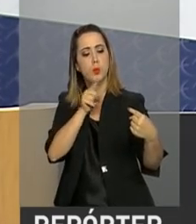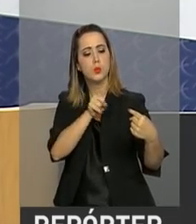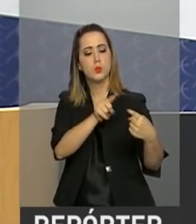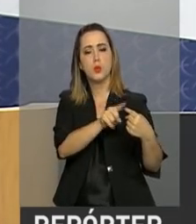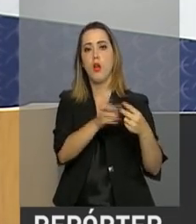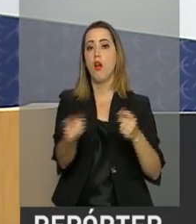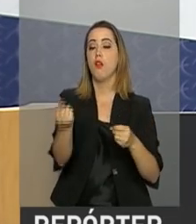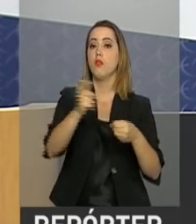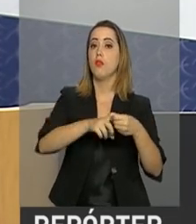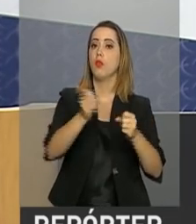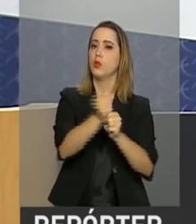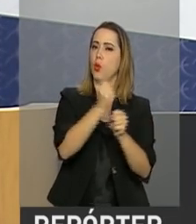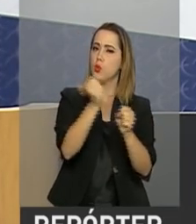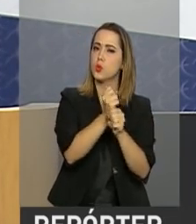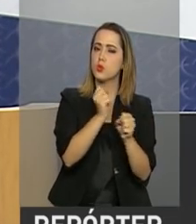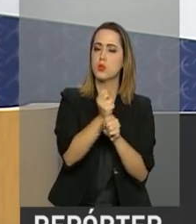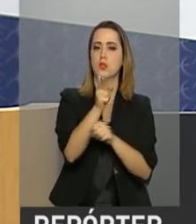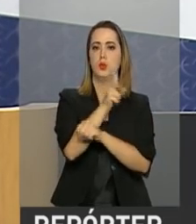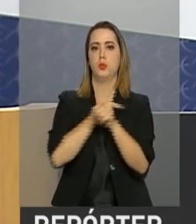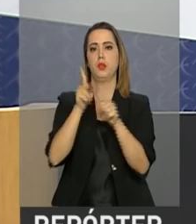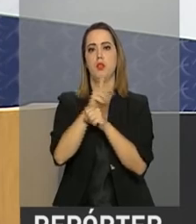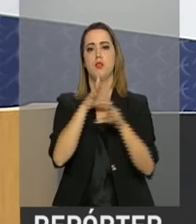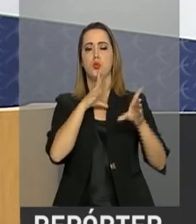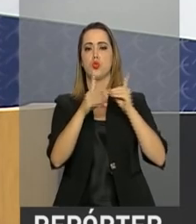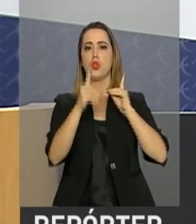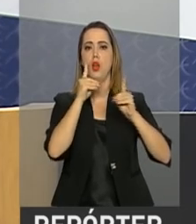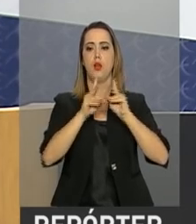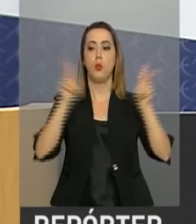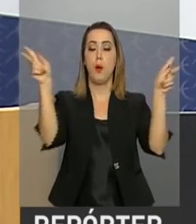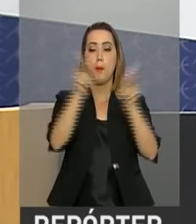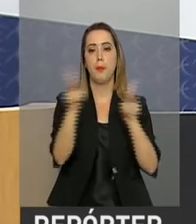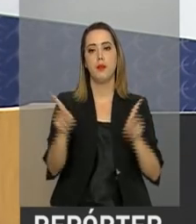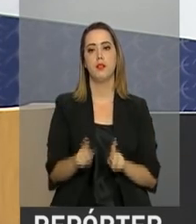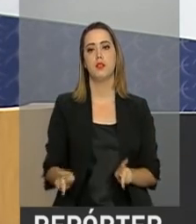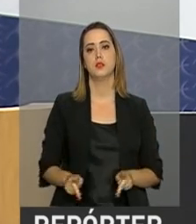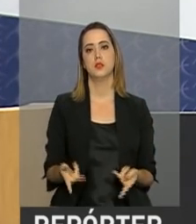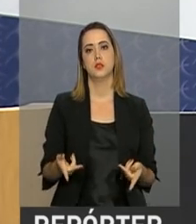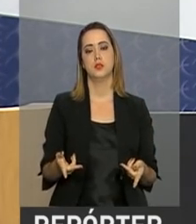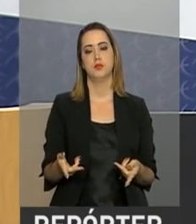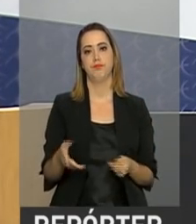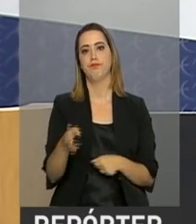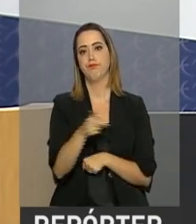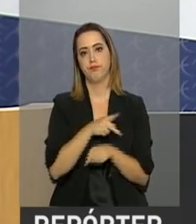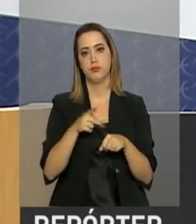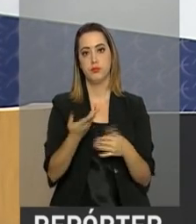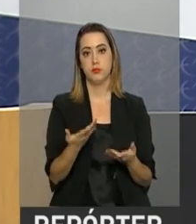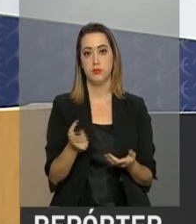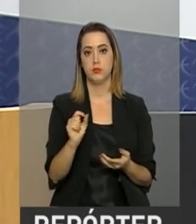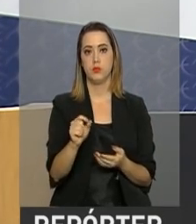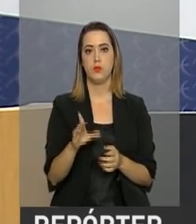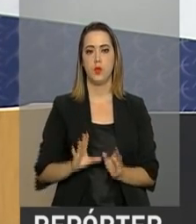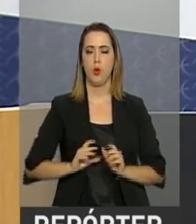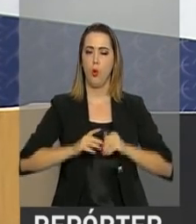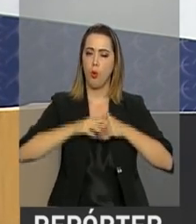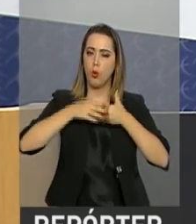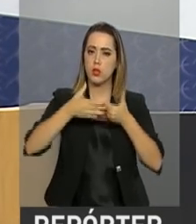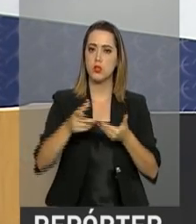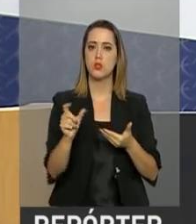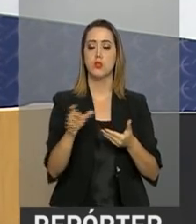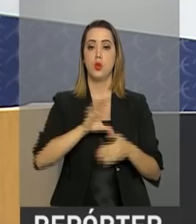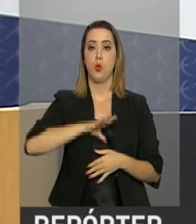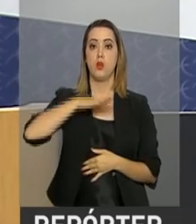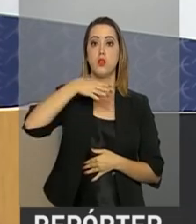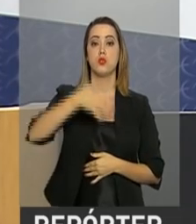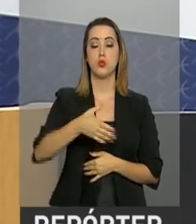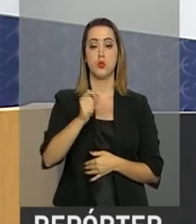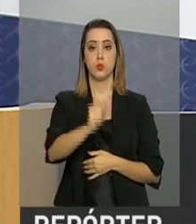Nacional o diálogo a pacificação do país em meio à corajosas reformas que com apoio do